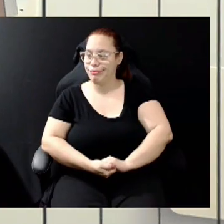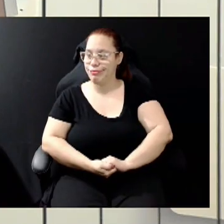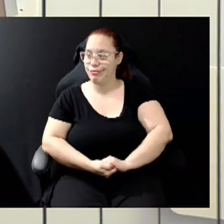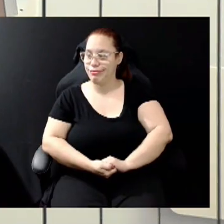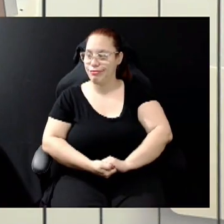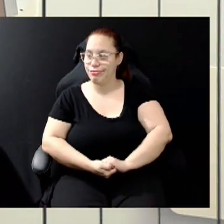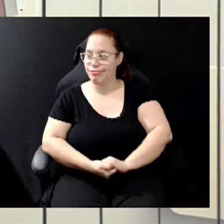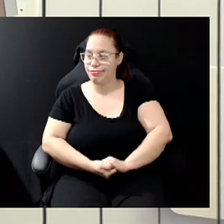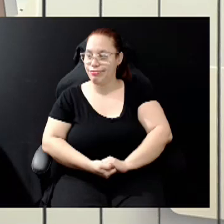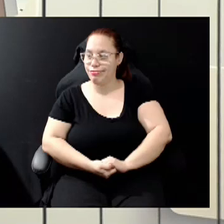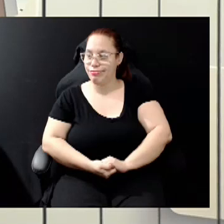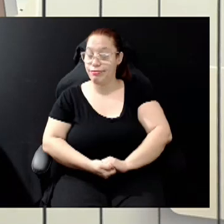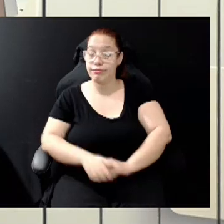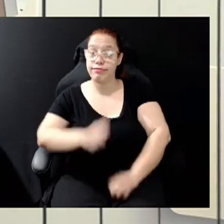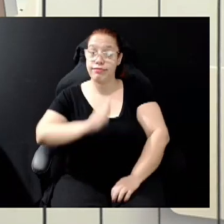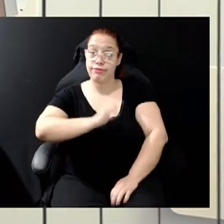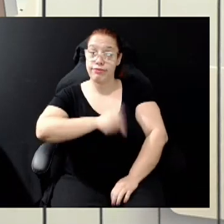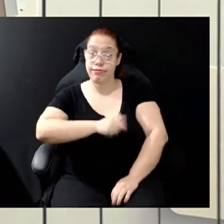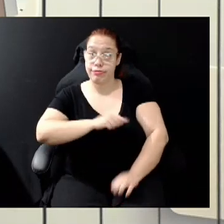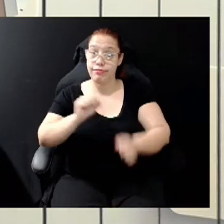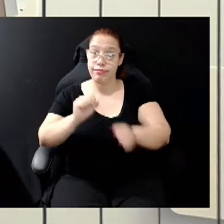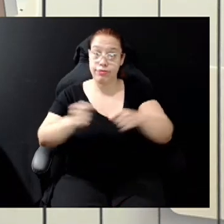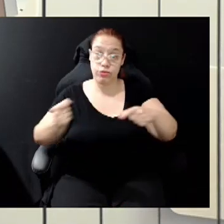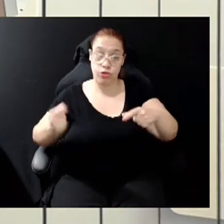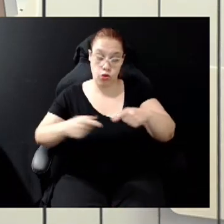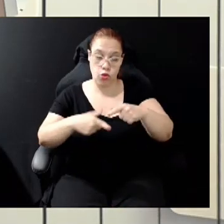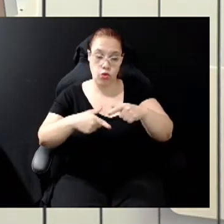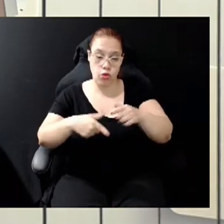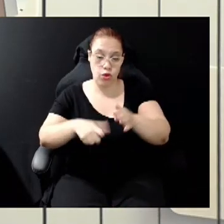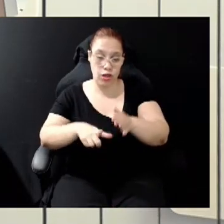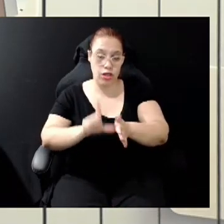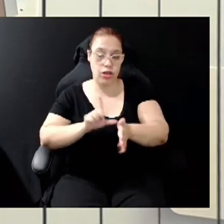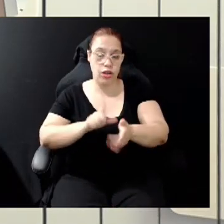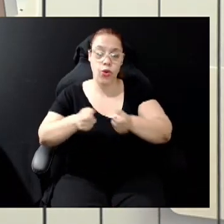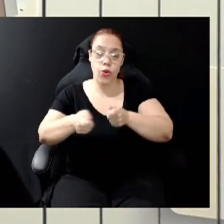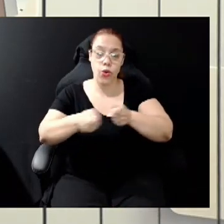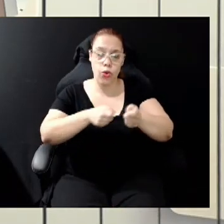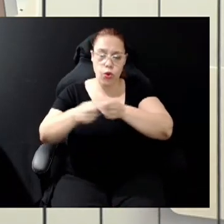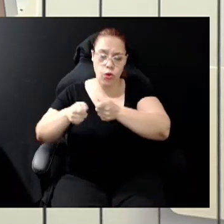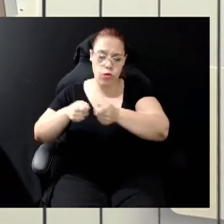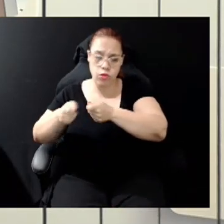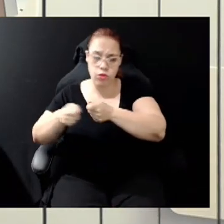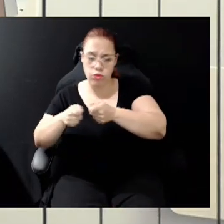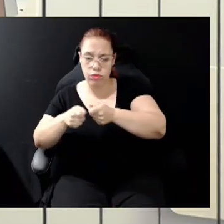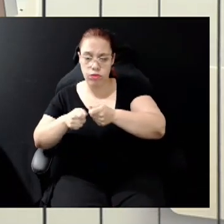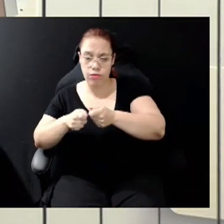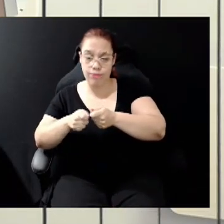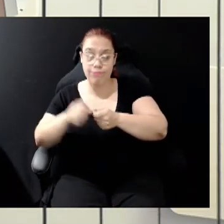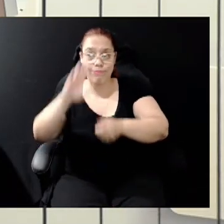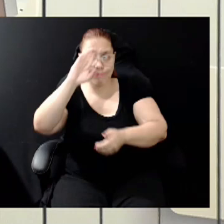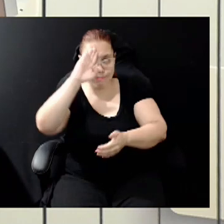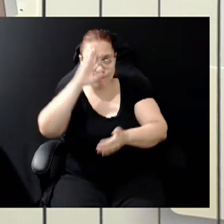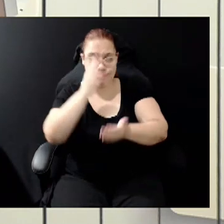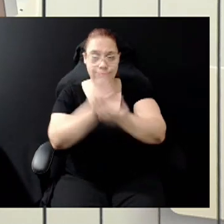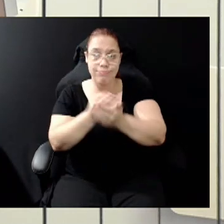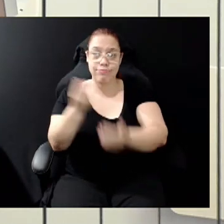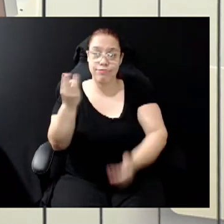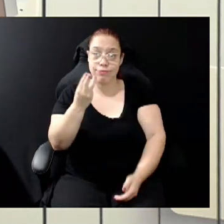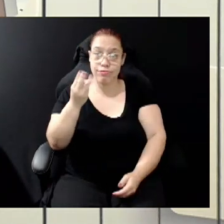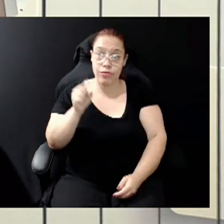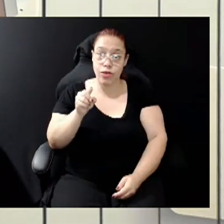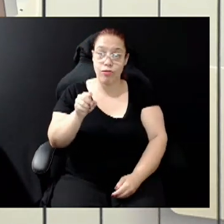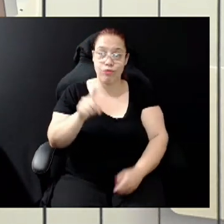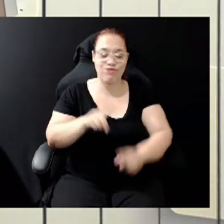1. O Guarani fez o gol cedo, controlou a partida, tudo levava a crer, né, que os 3 pontos viriam, mas o